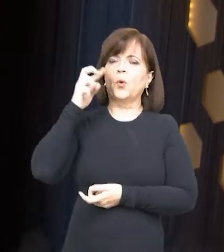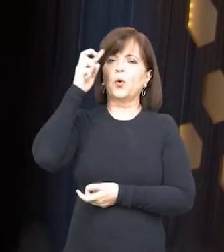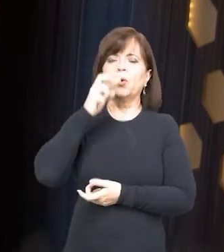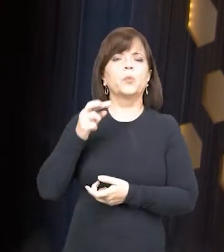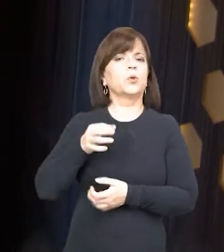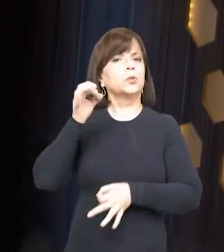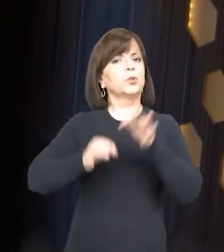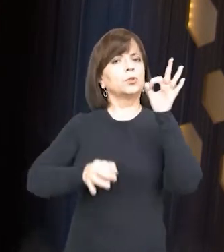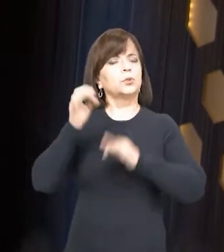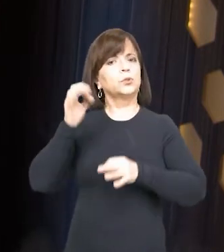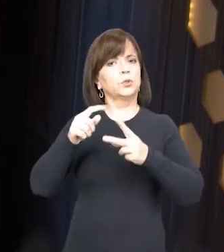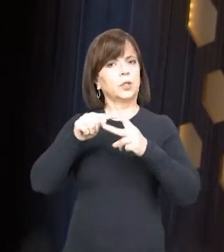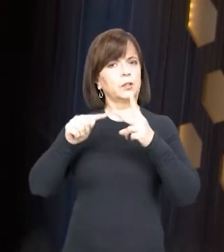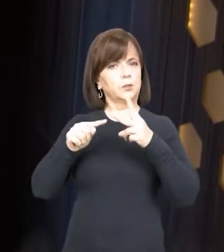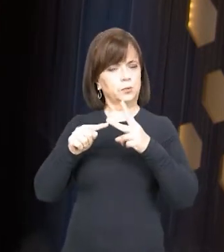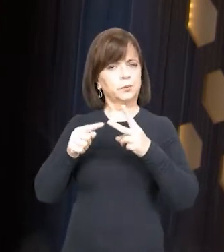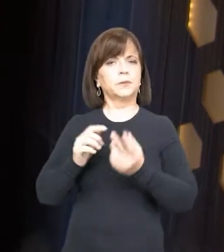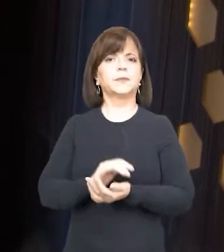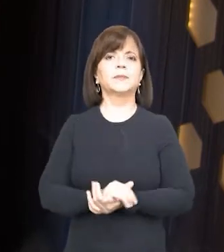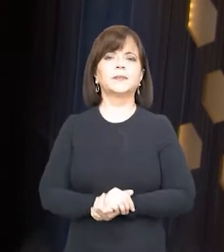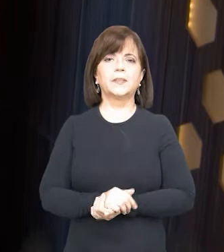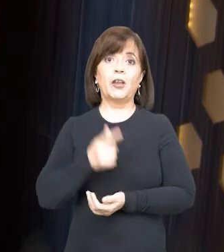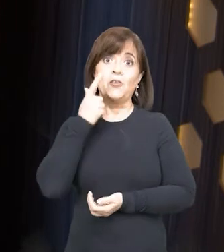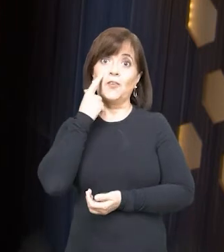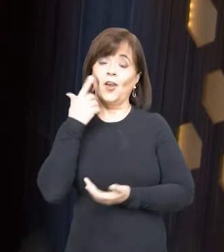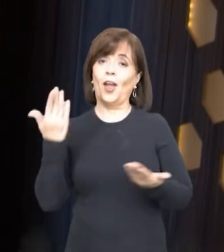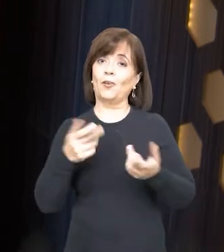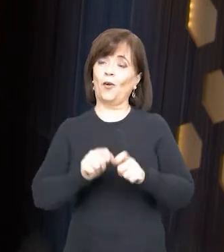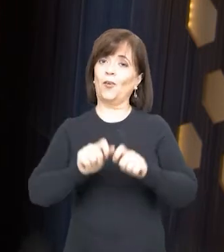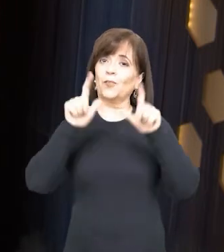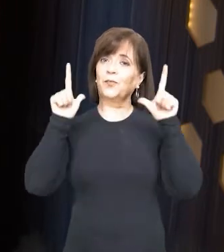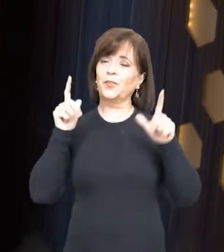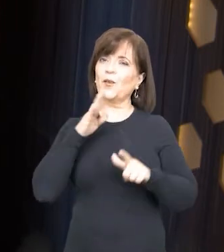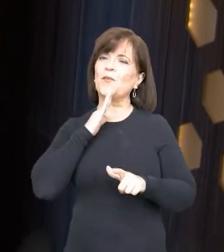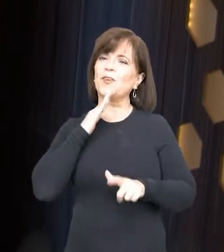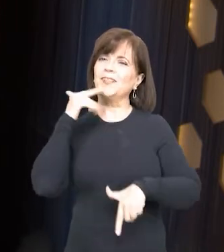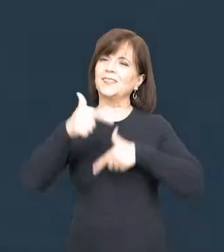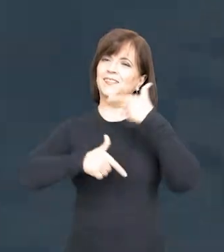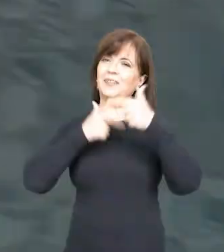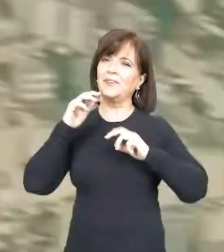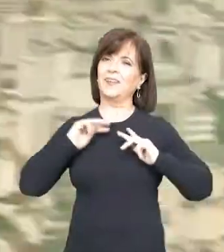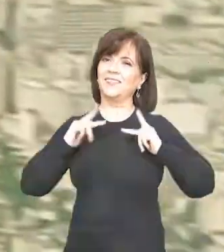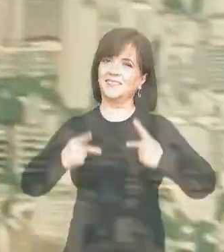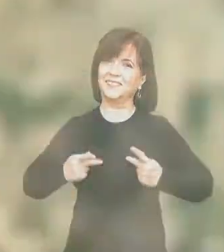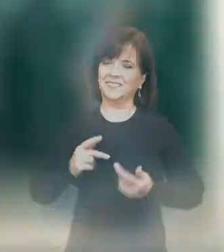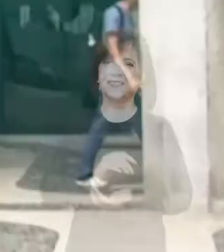Márcia Lustosa. Confira agora no quadro Conheça a atuação do MPRJ.